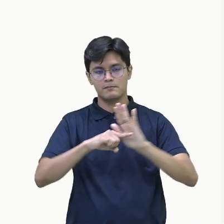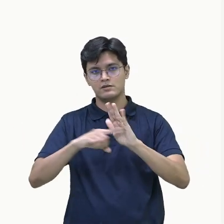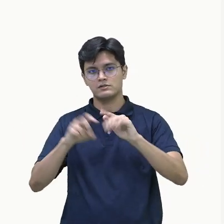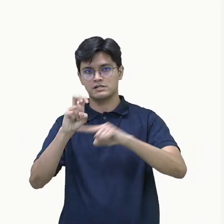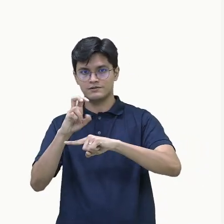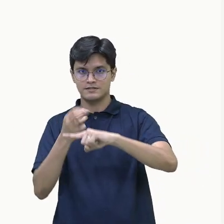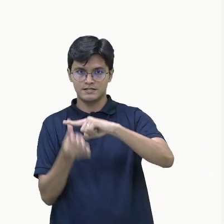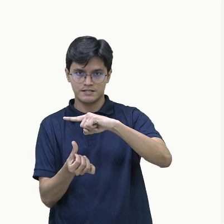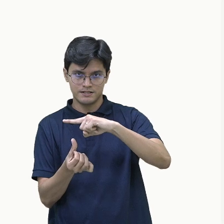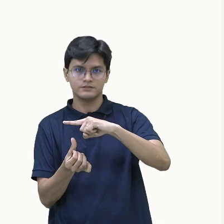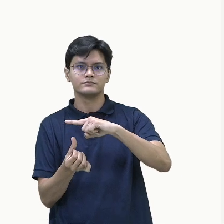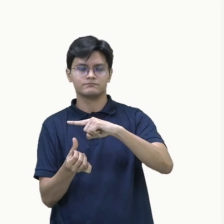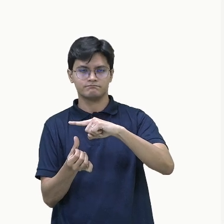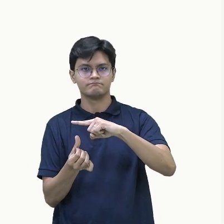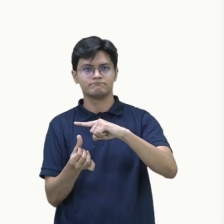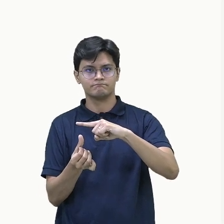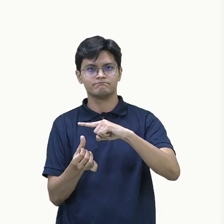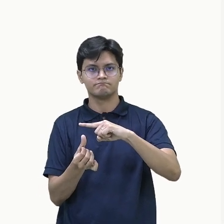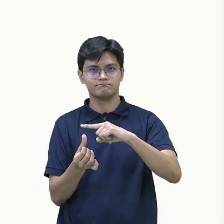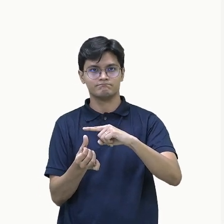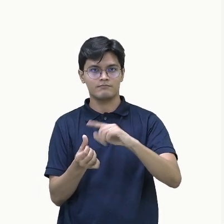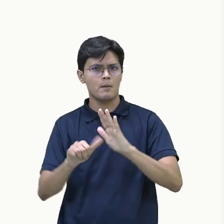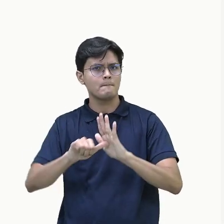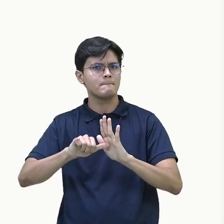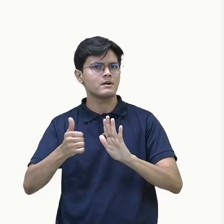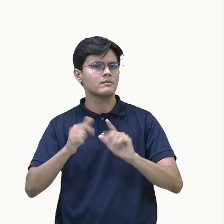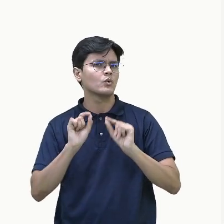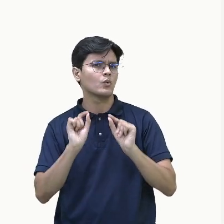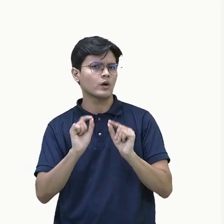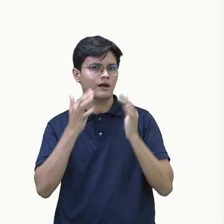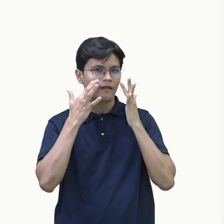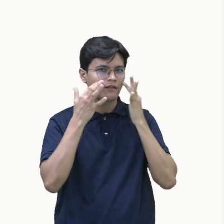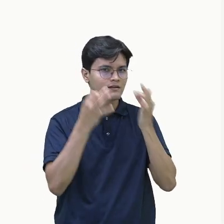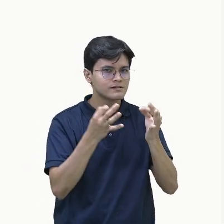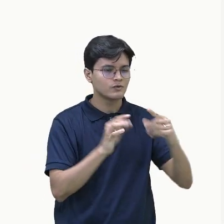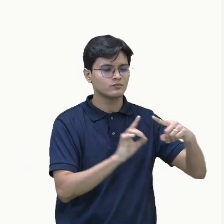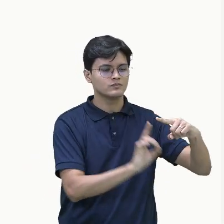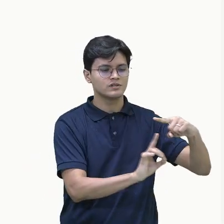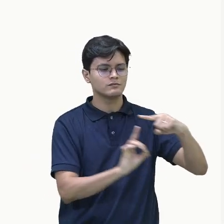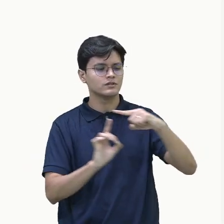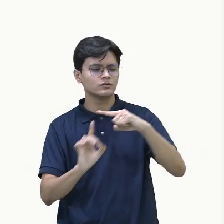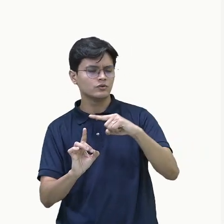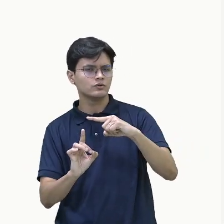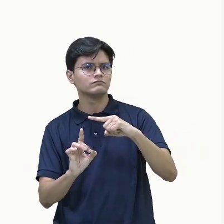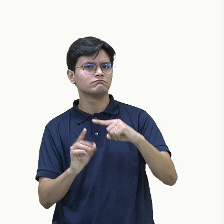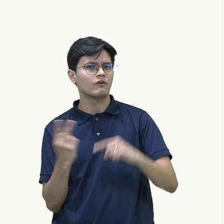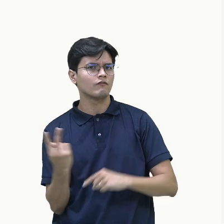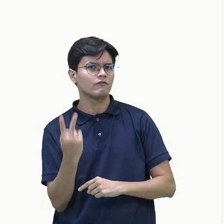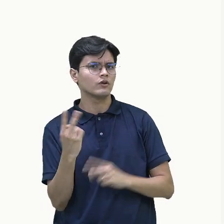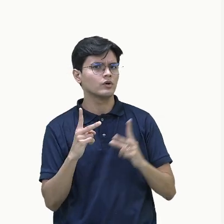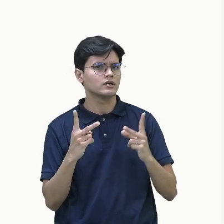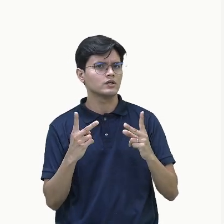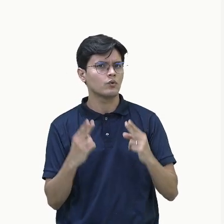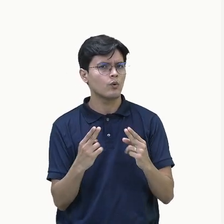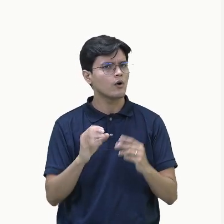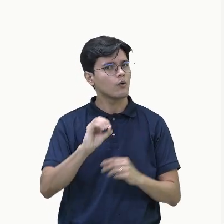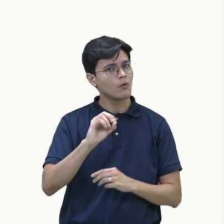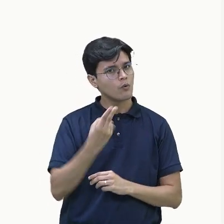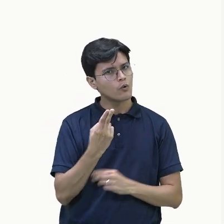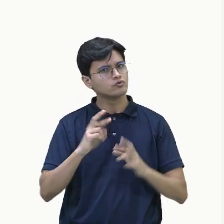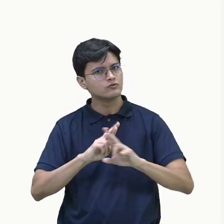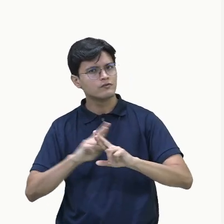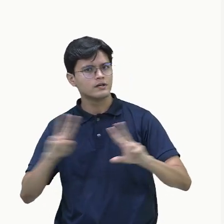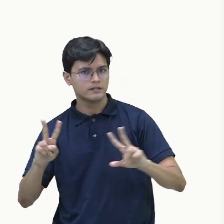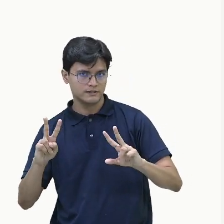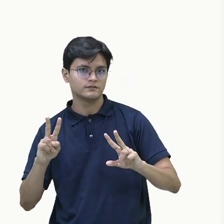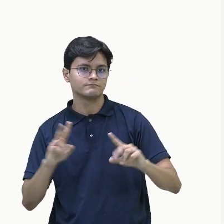ou diferentes? Os denominadores são iguais. Então, quando os denominadores são iguais, o que é que eu faço? Eu